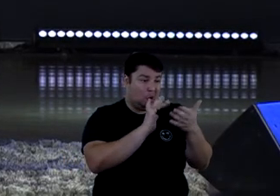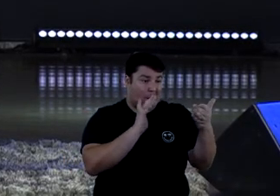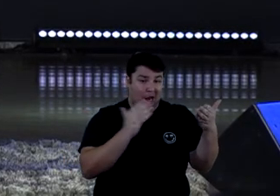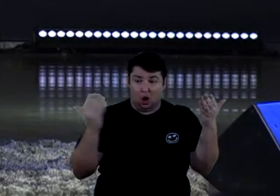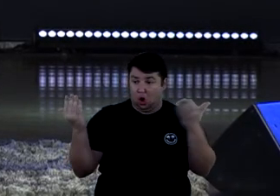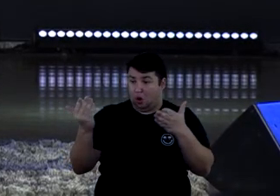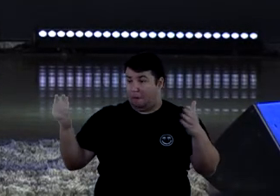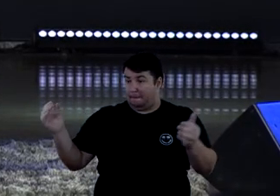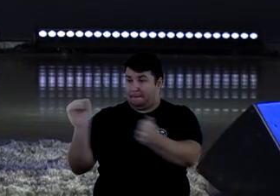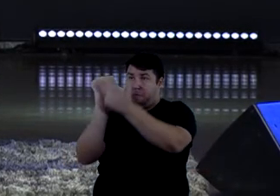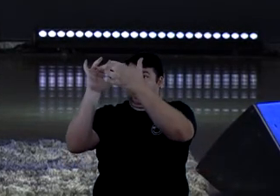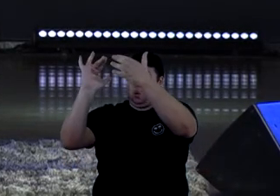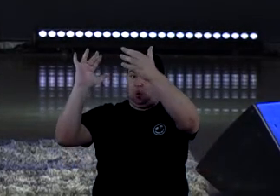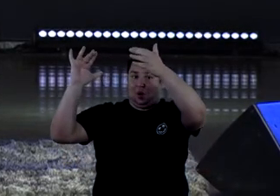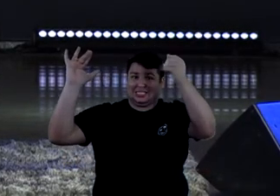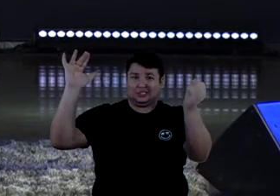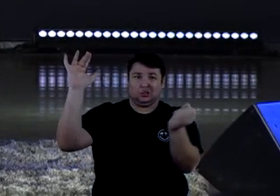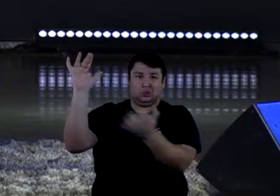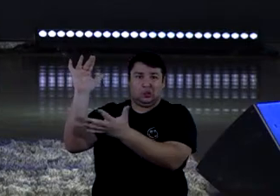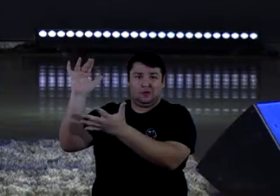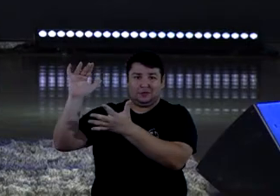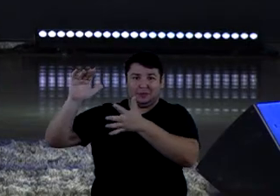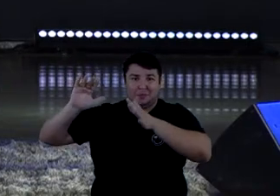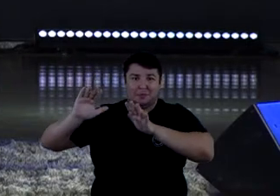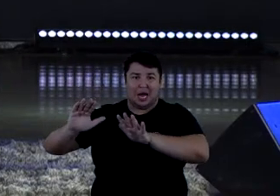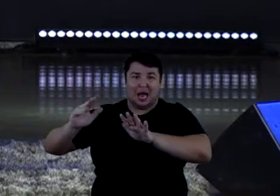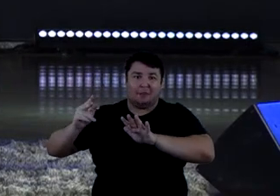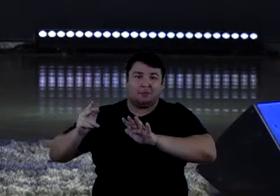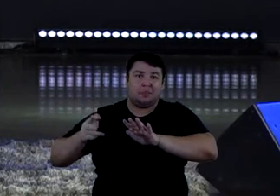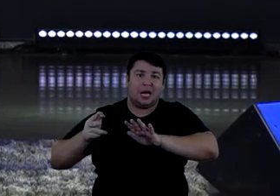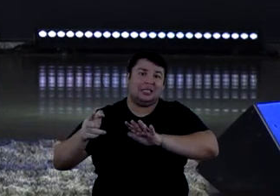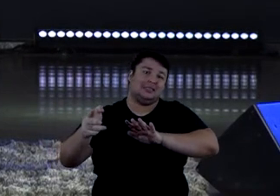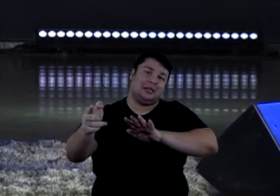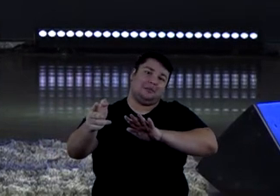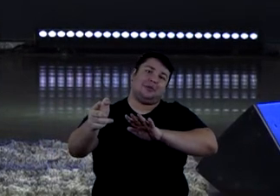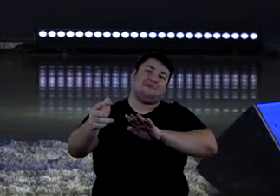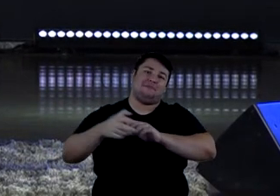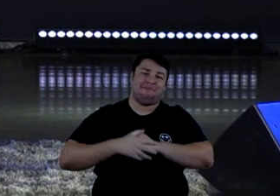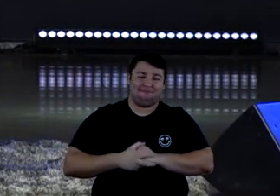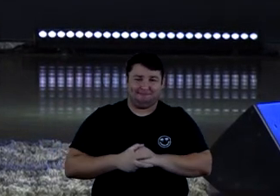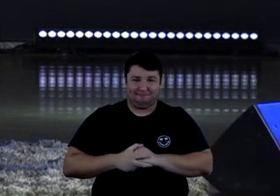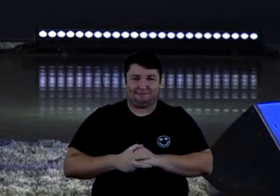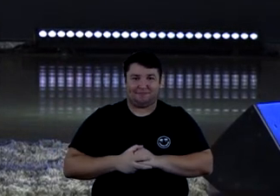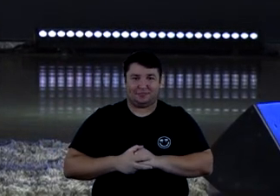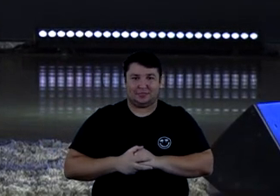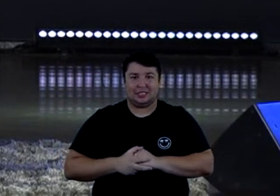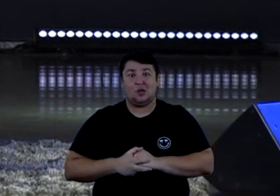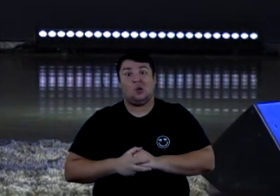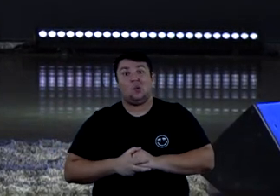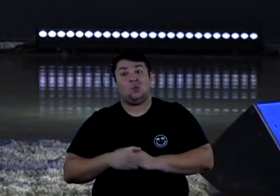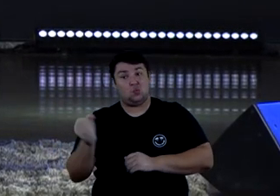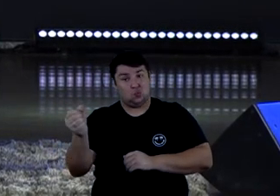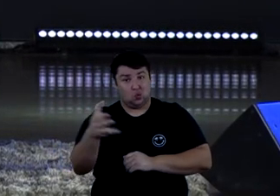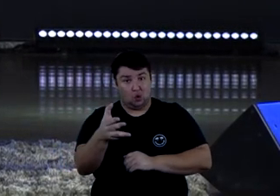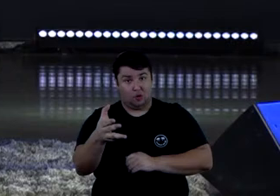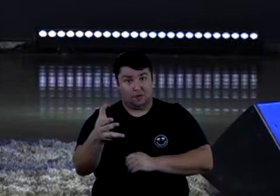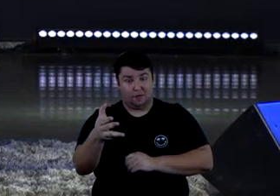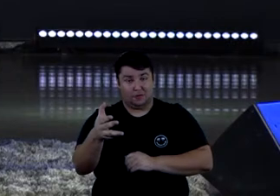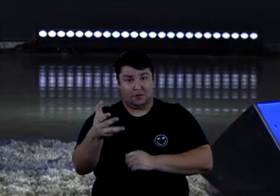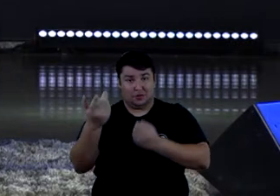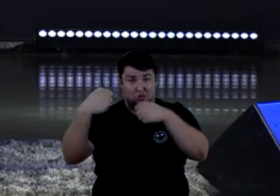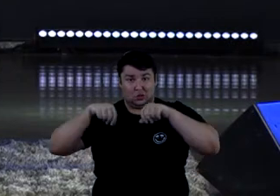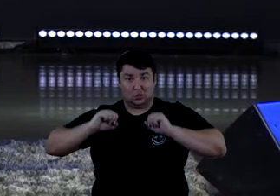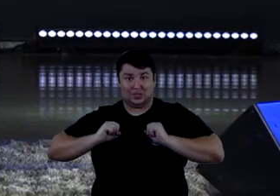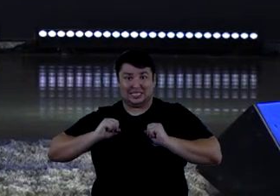mais glorioso é o novo que permanece para sempre. Uma vez que o novo sistema nos dá